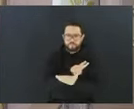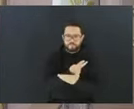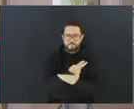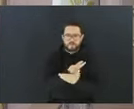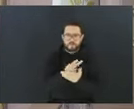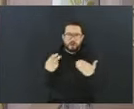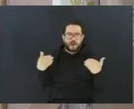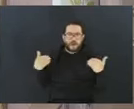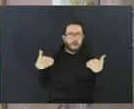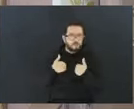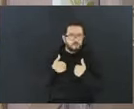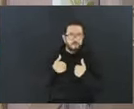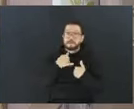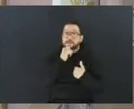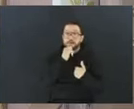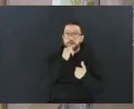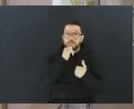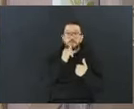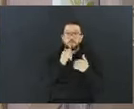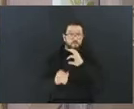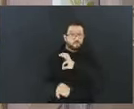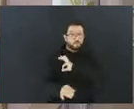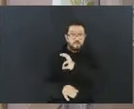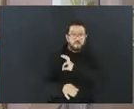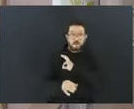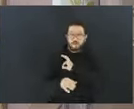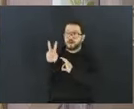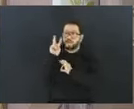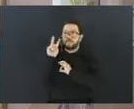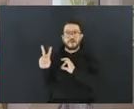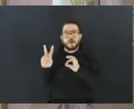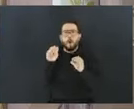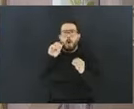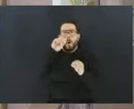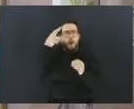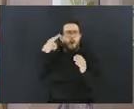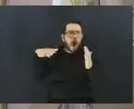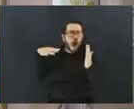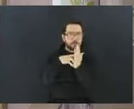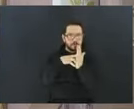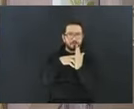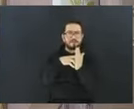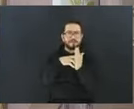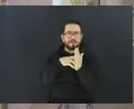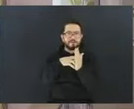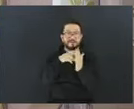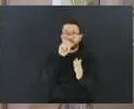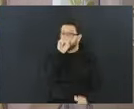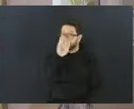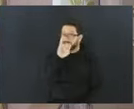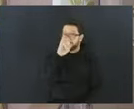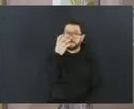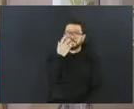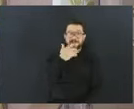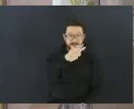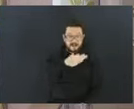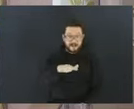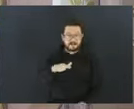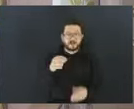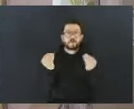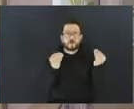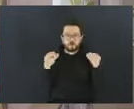abordagem policial, ou até mesmo numa situação de acidente de trânsito, se aquela criança tiver ficar imobilizada ou contida